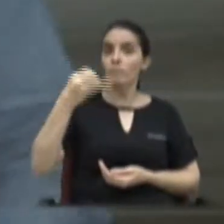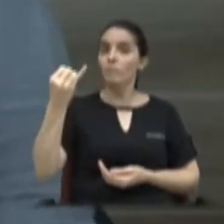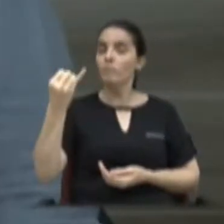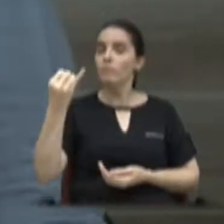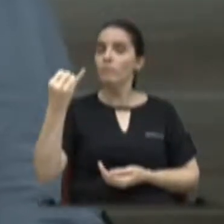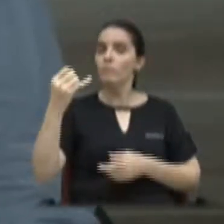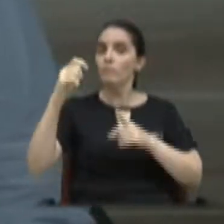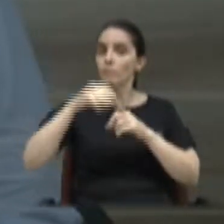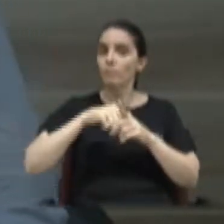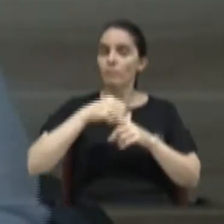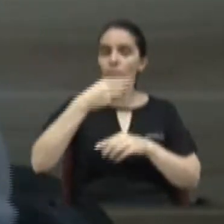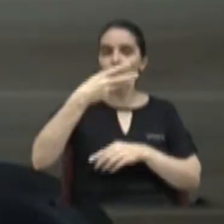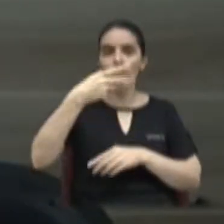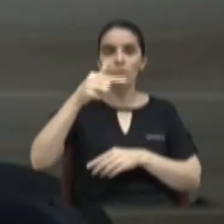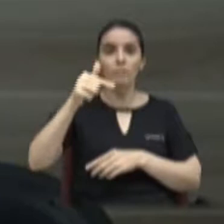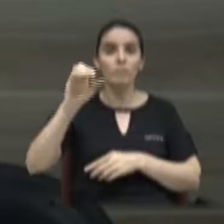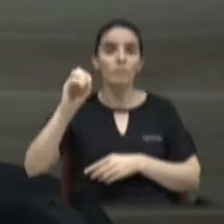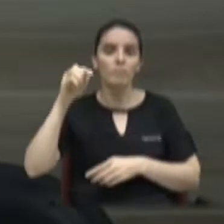embora.